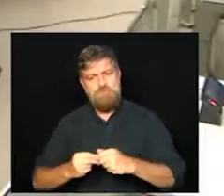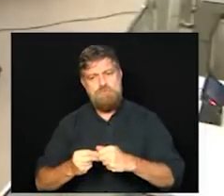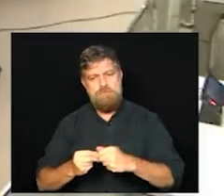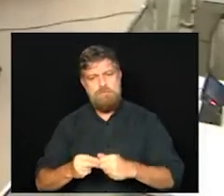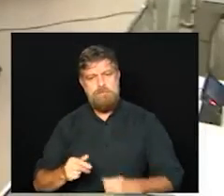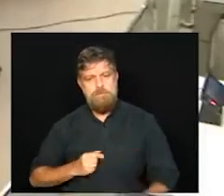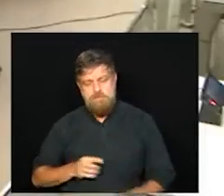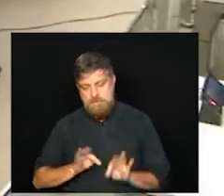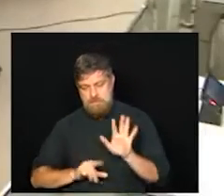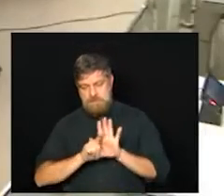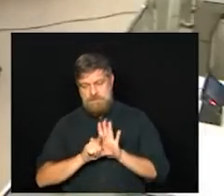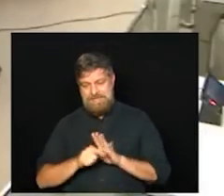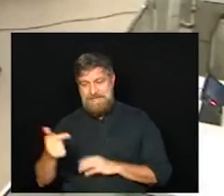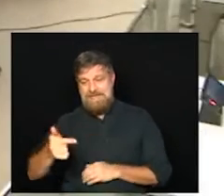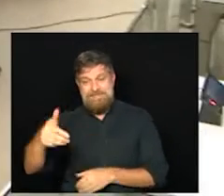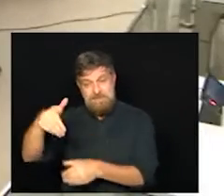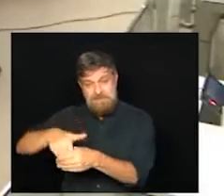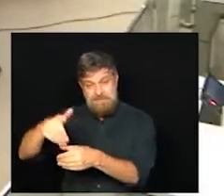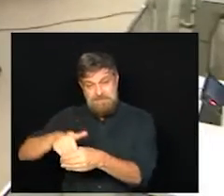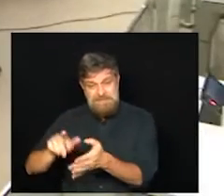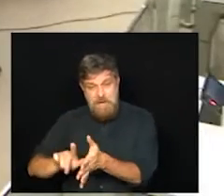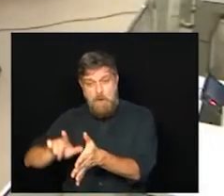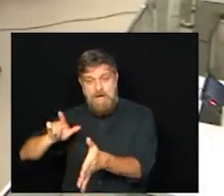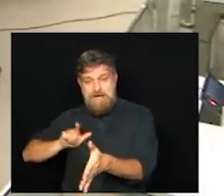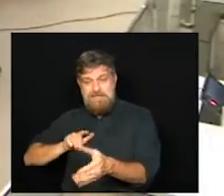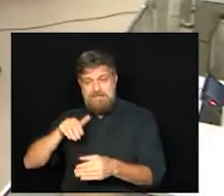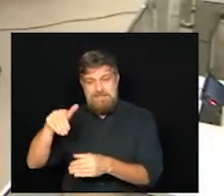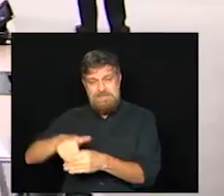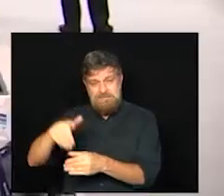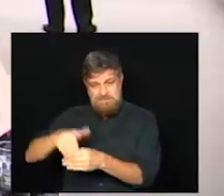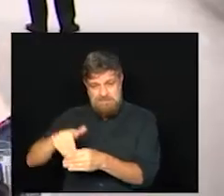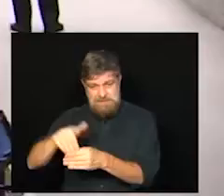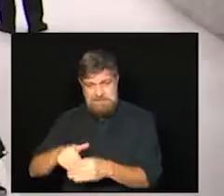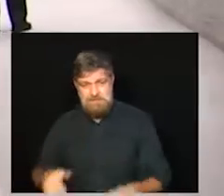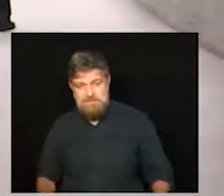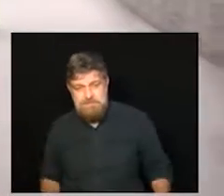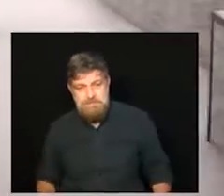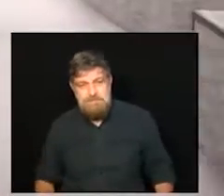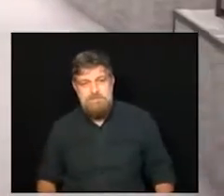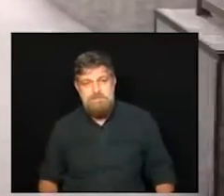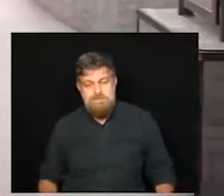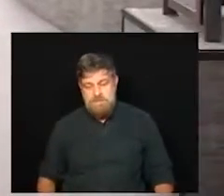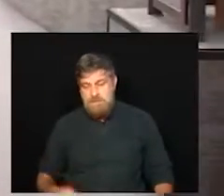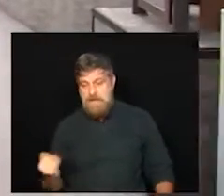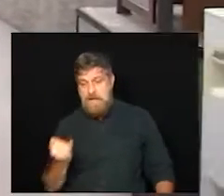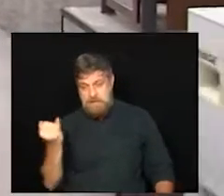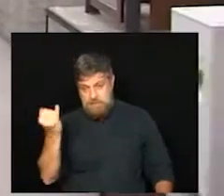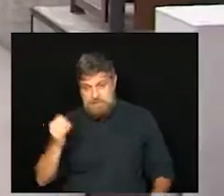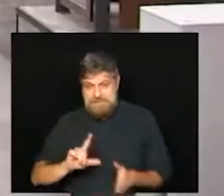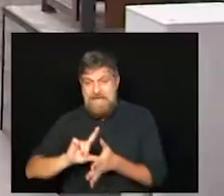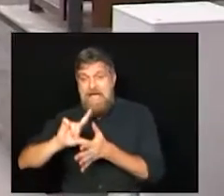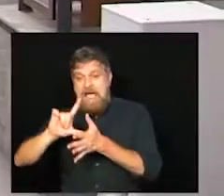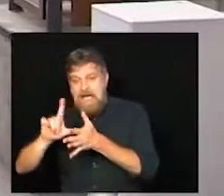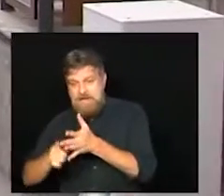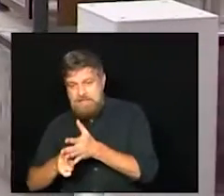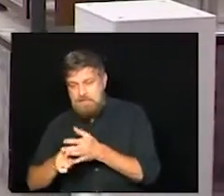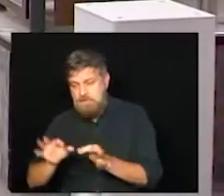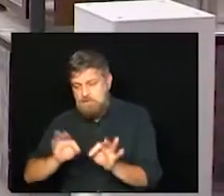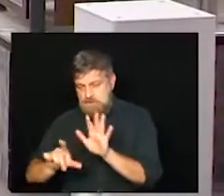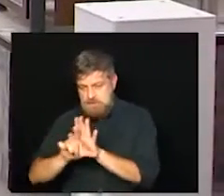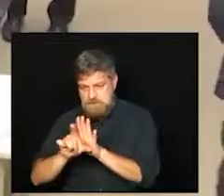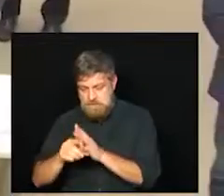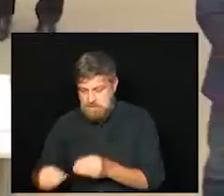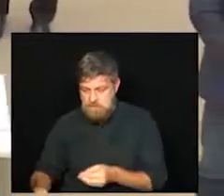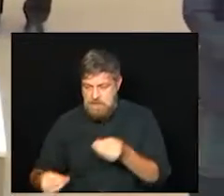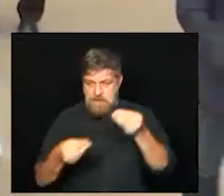de lei volta à tramitação da Casa antes de ser votado em segunda discussão, a do mérito. Só depois disso é que o PLO